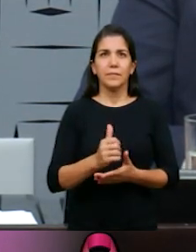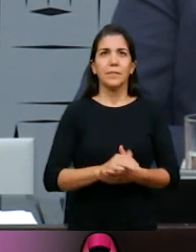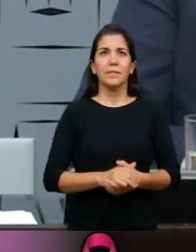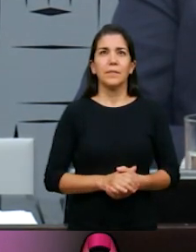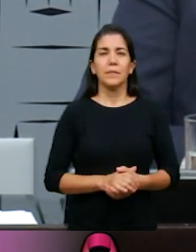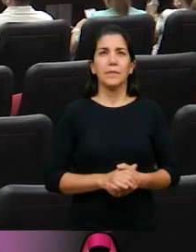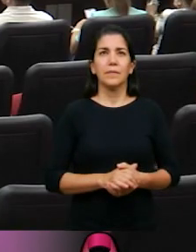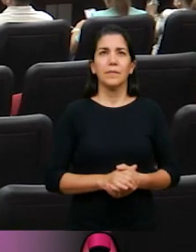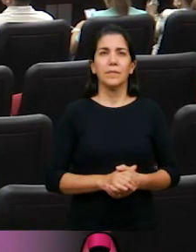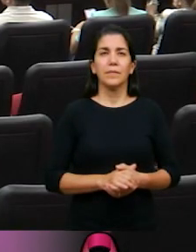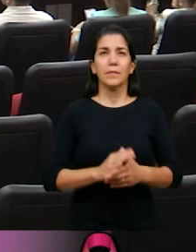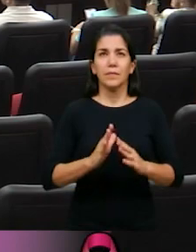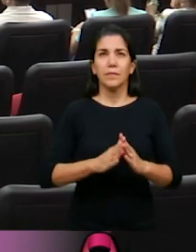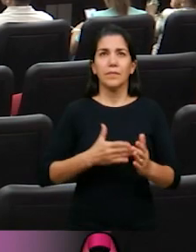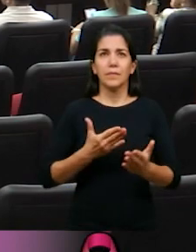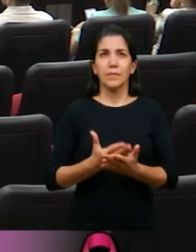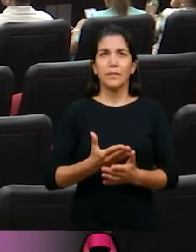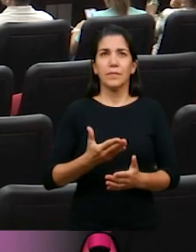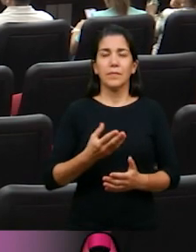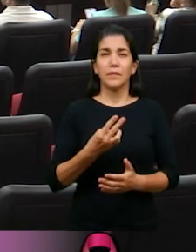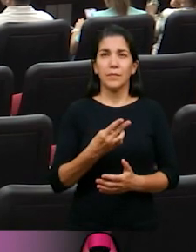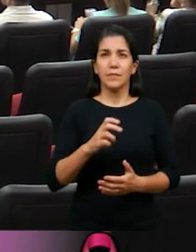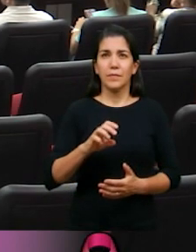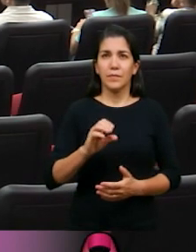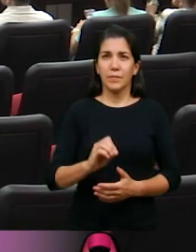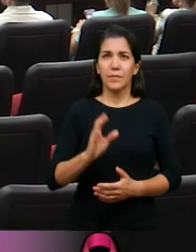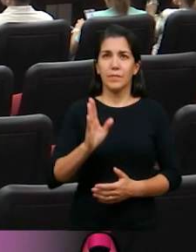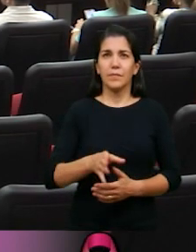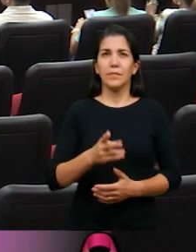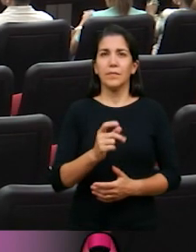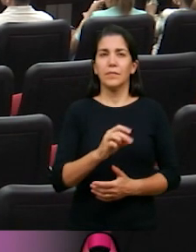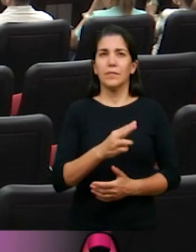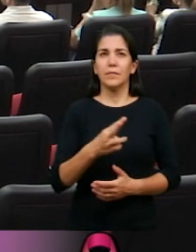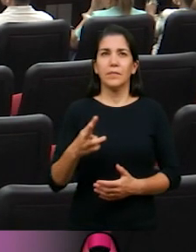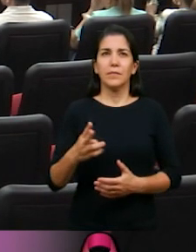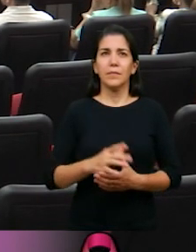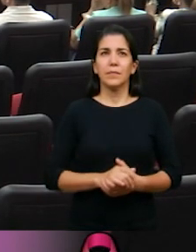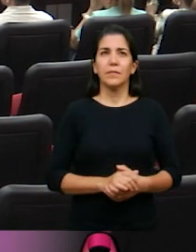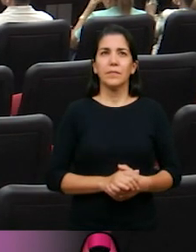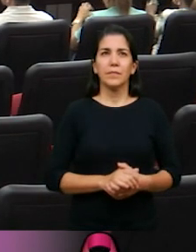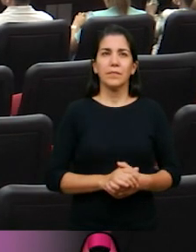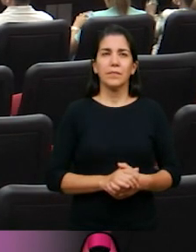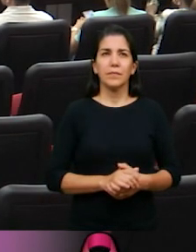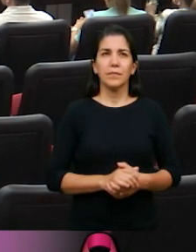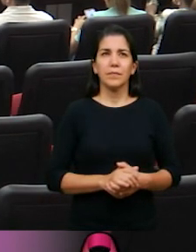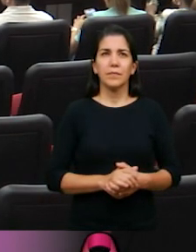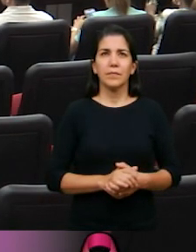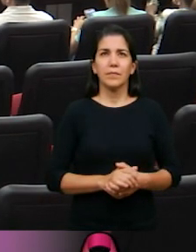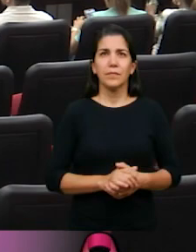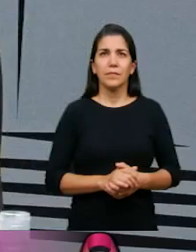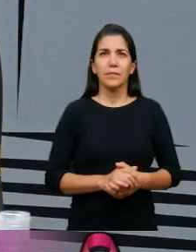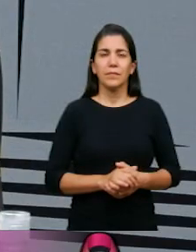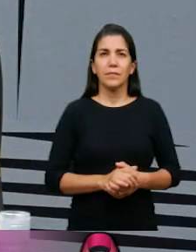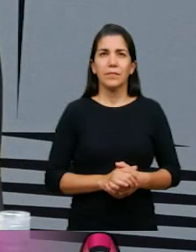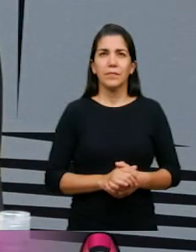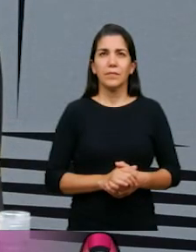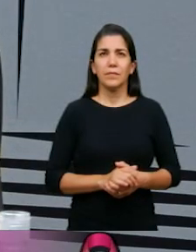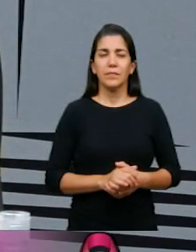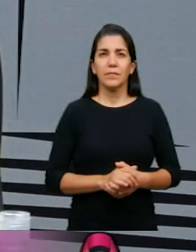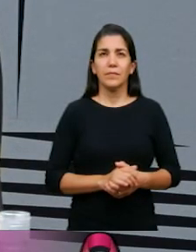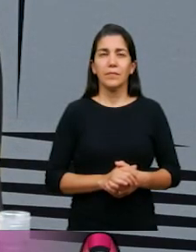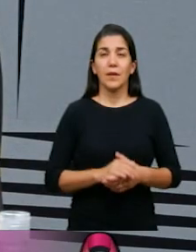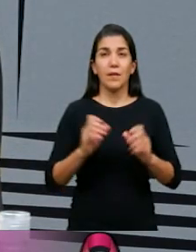Aprovado. Requerimento 350 de 2023. Senhora Presidente, considerando a proximidade das